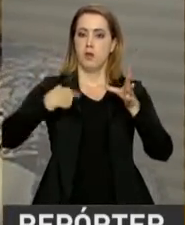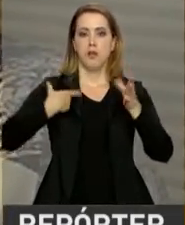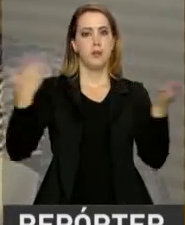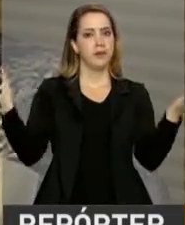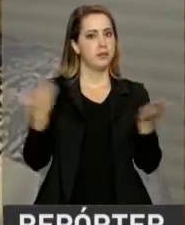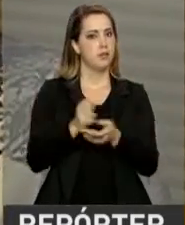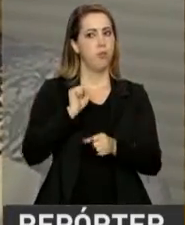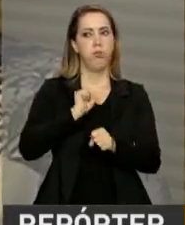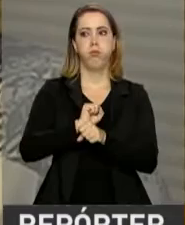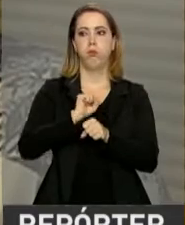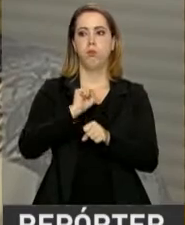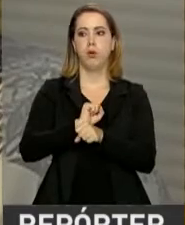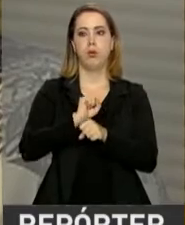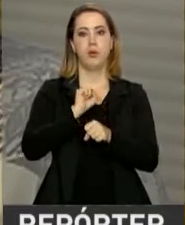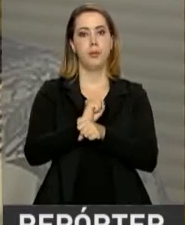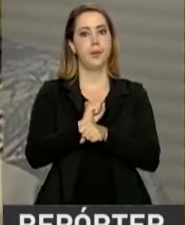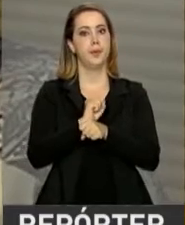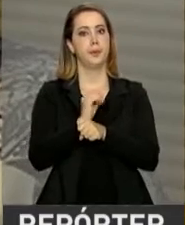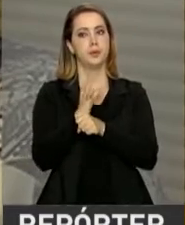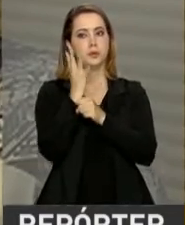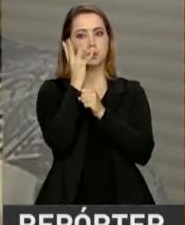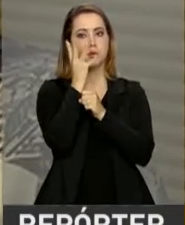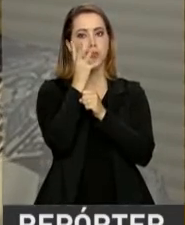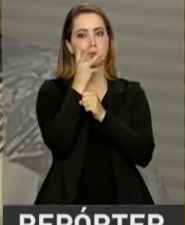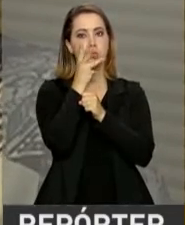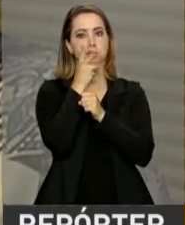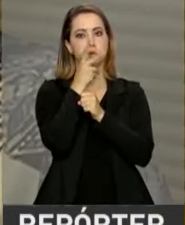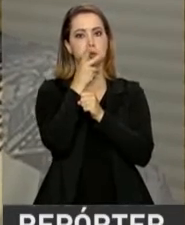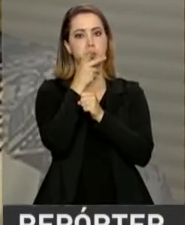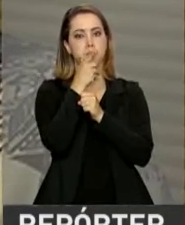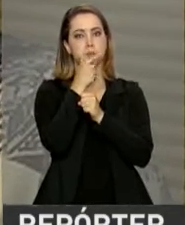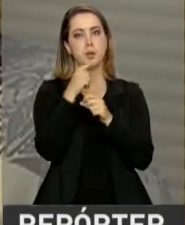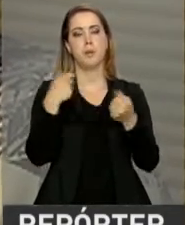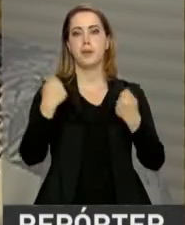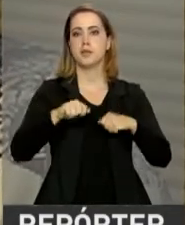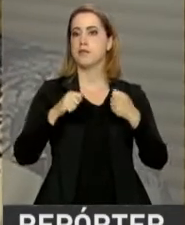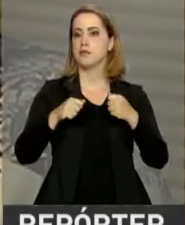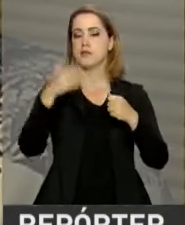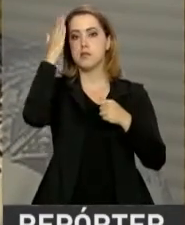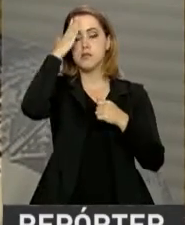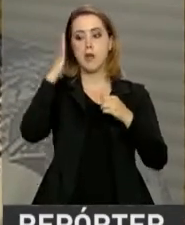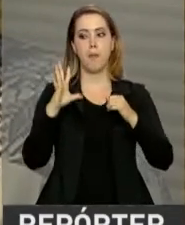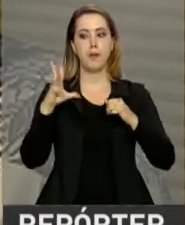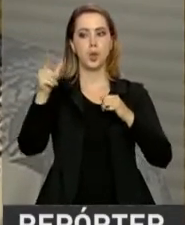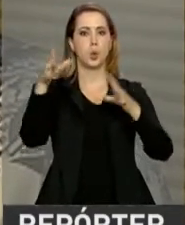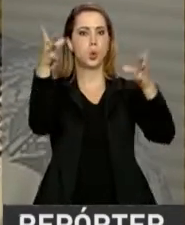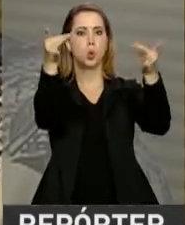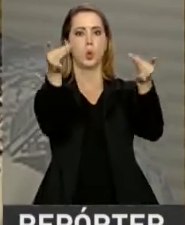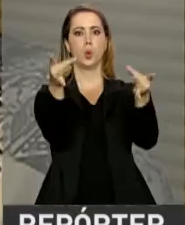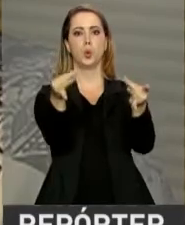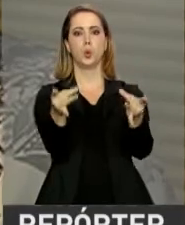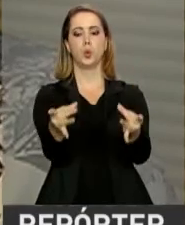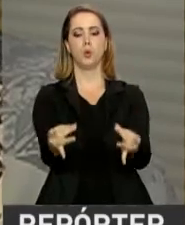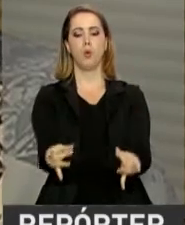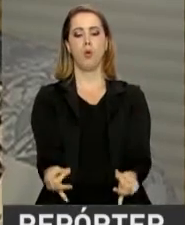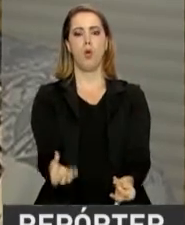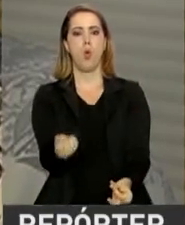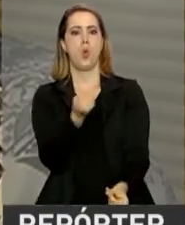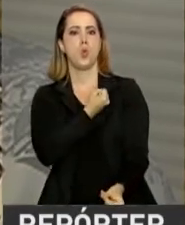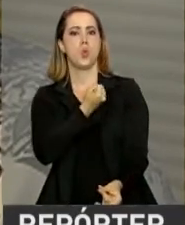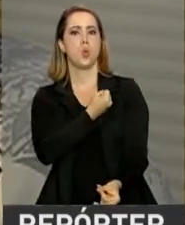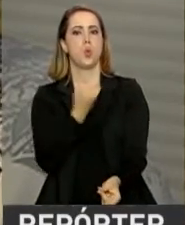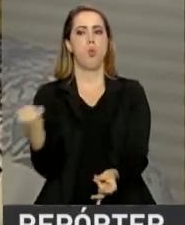o processo né tem uma série de detalhes a o excessivo número de intervenientes